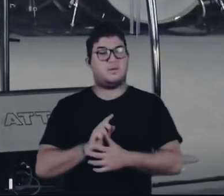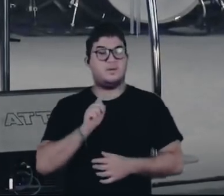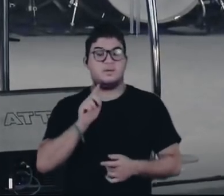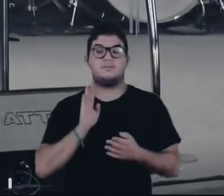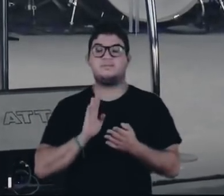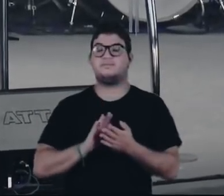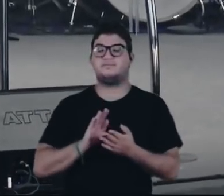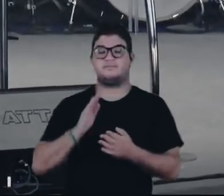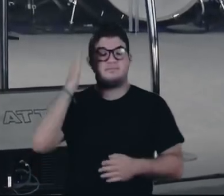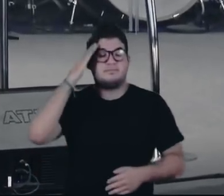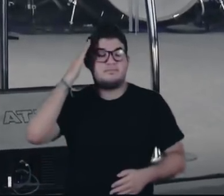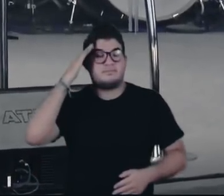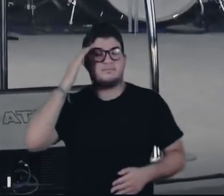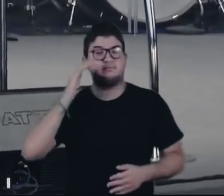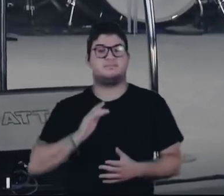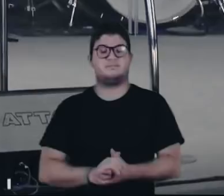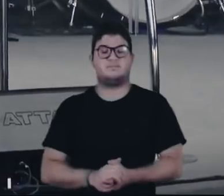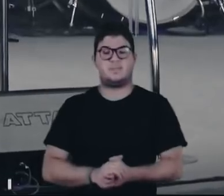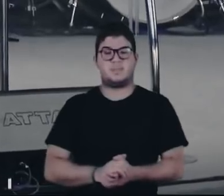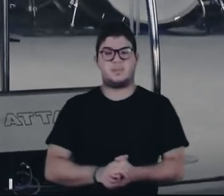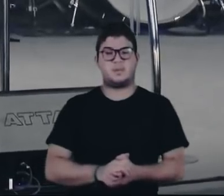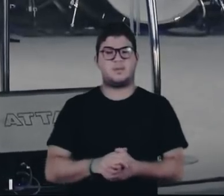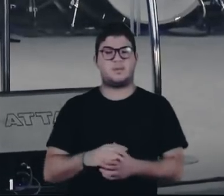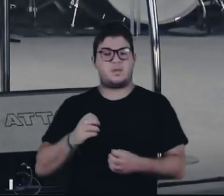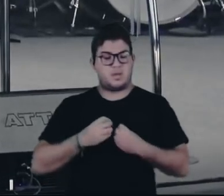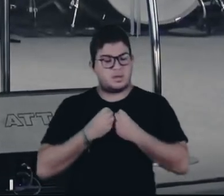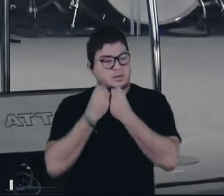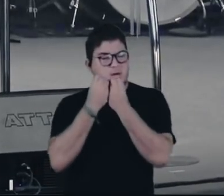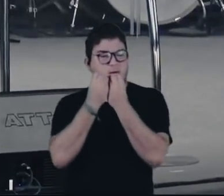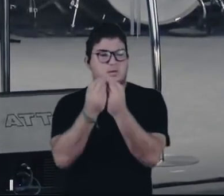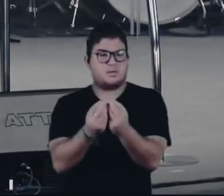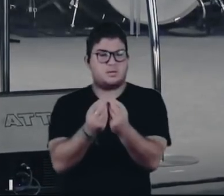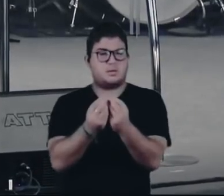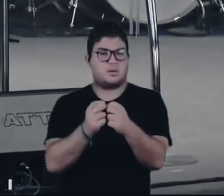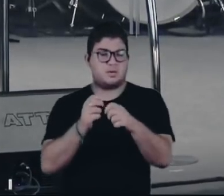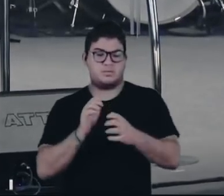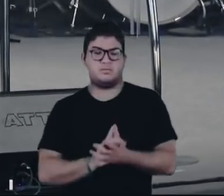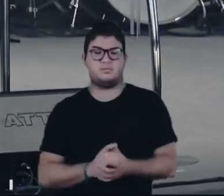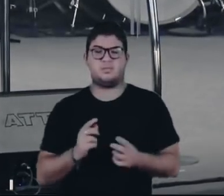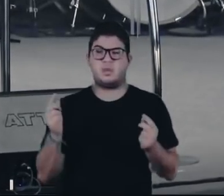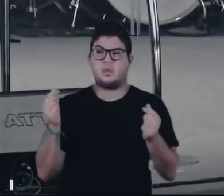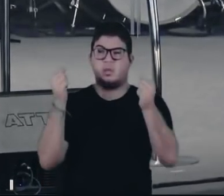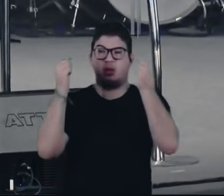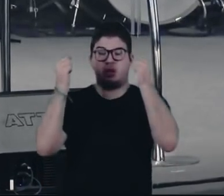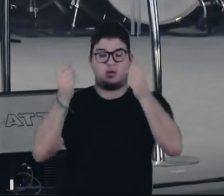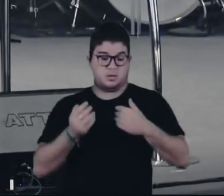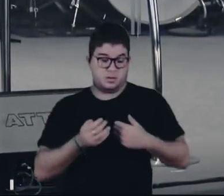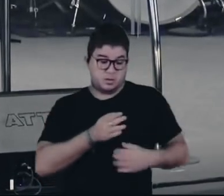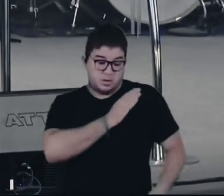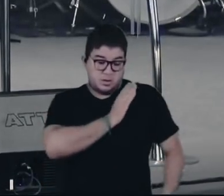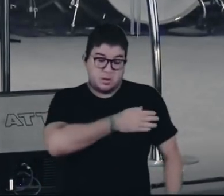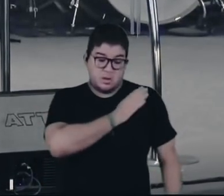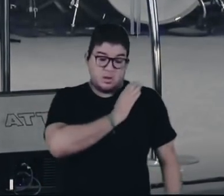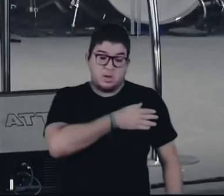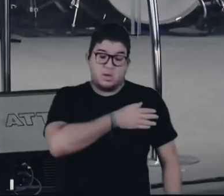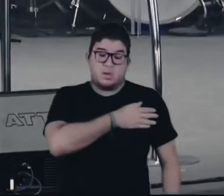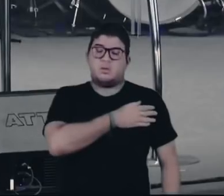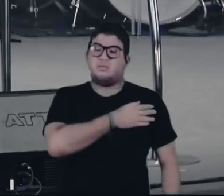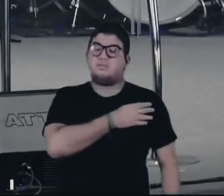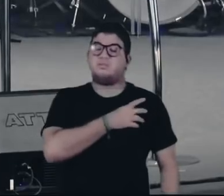quê? Porque ela deu o seu tesouro. Onde estiver o nosso coração,